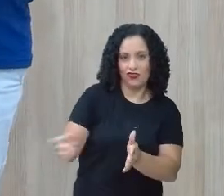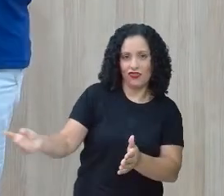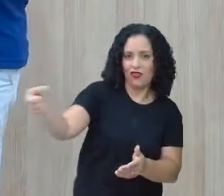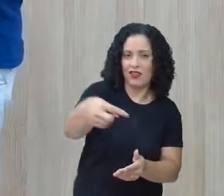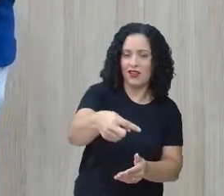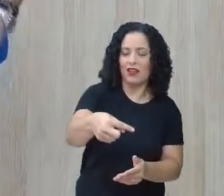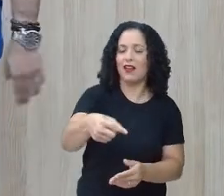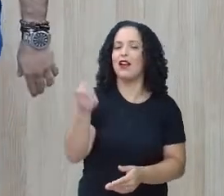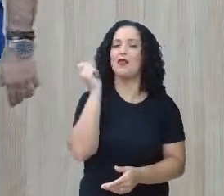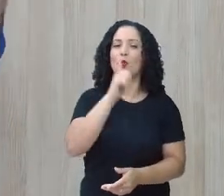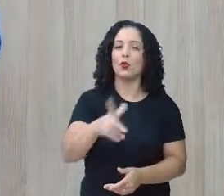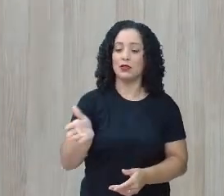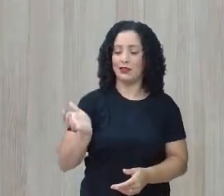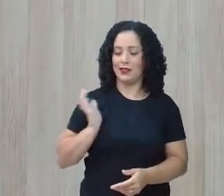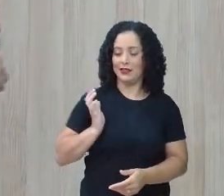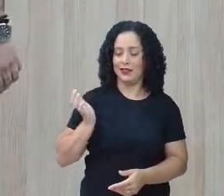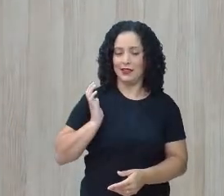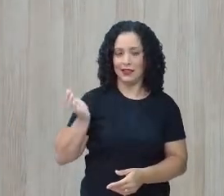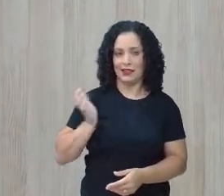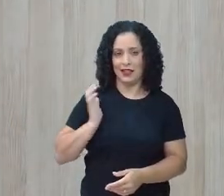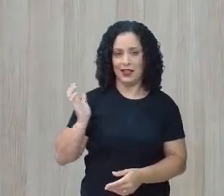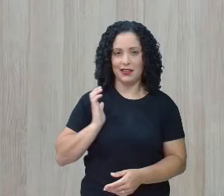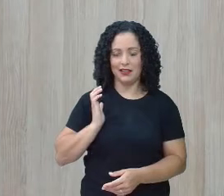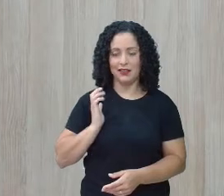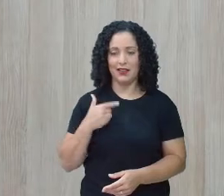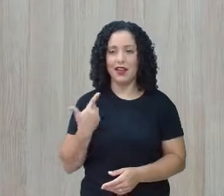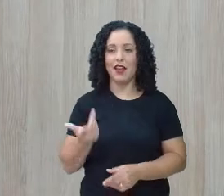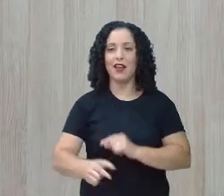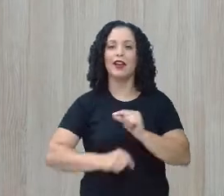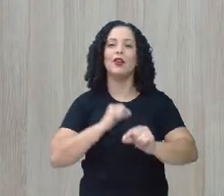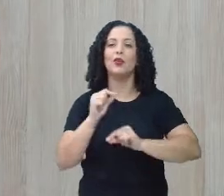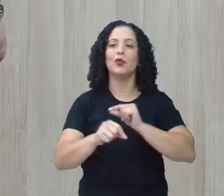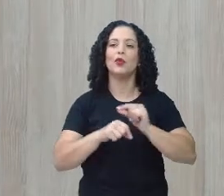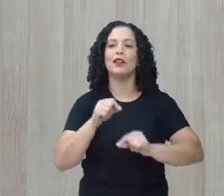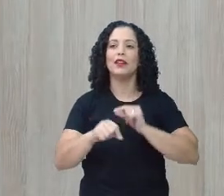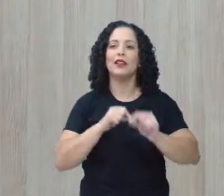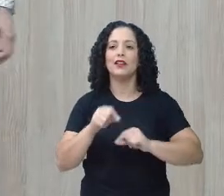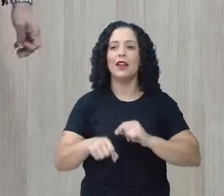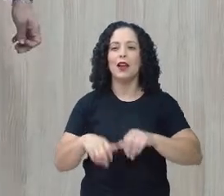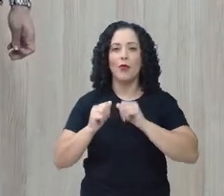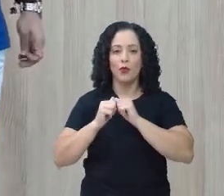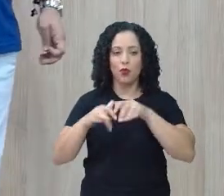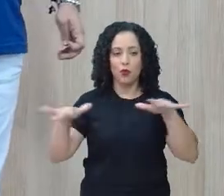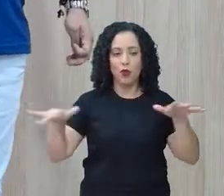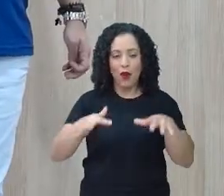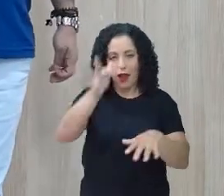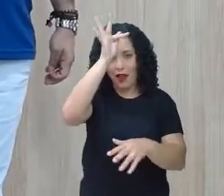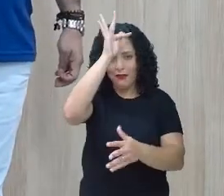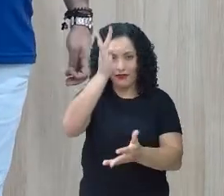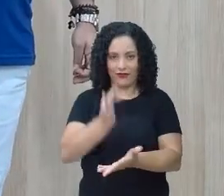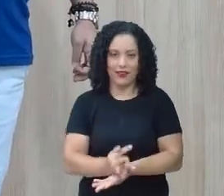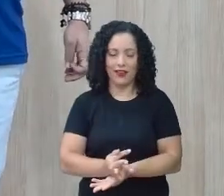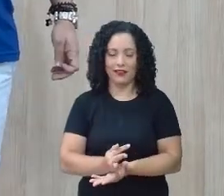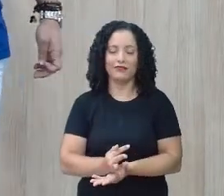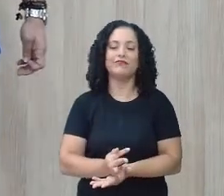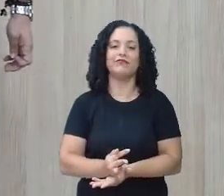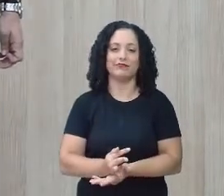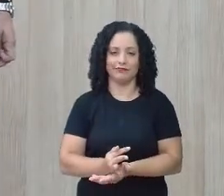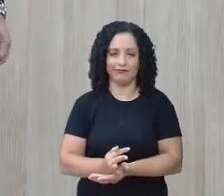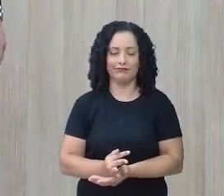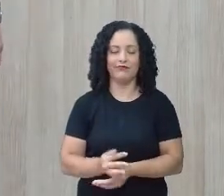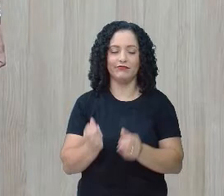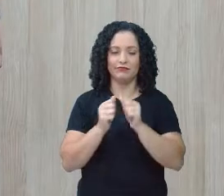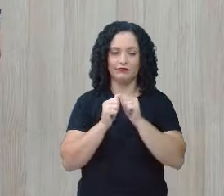para os seus países, era a expansão da fé cristã, ok? Então, se vocês